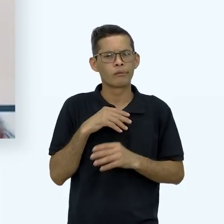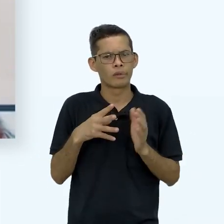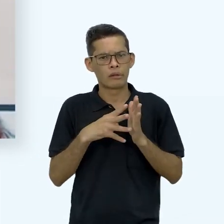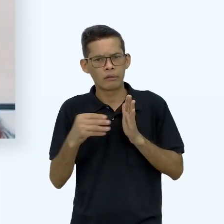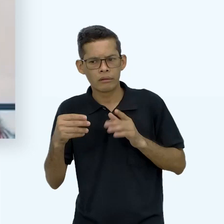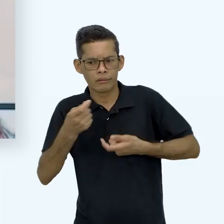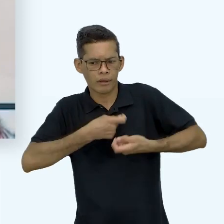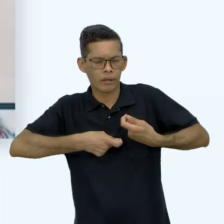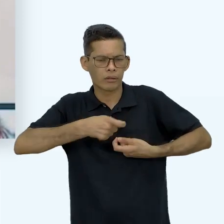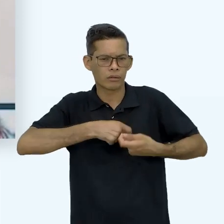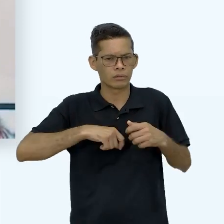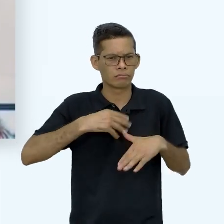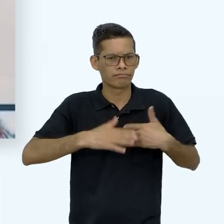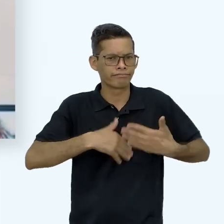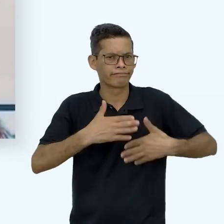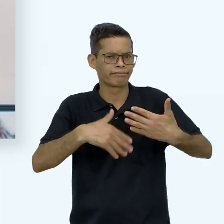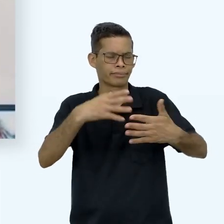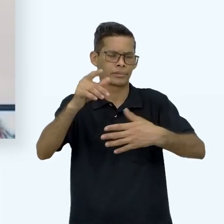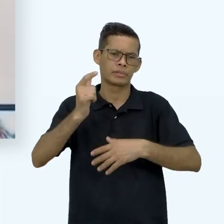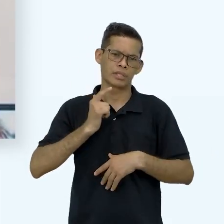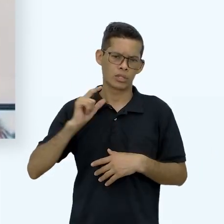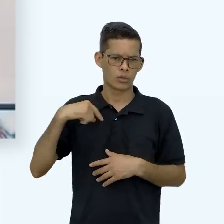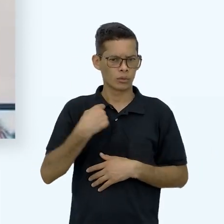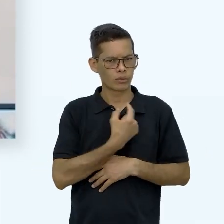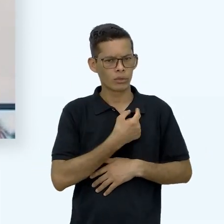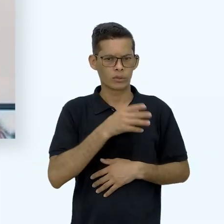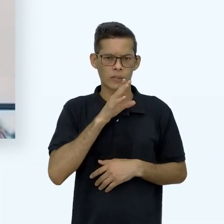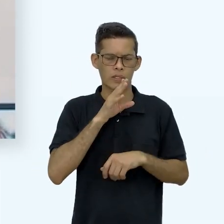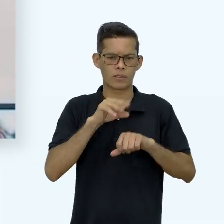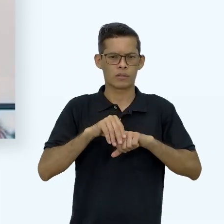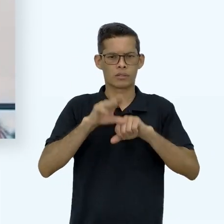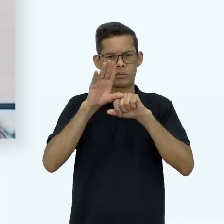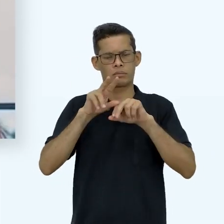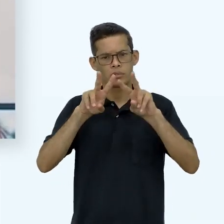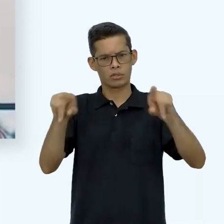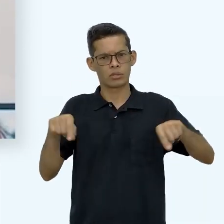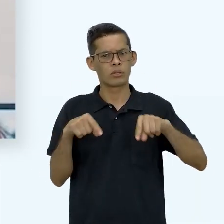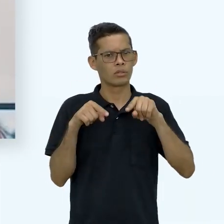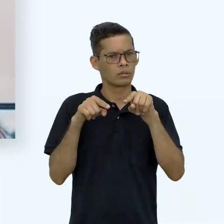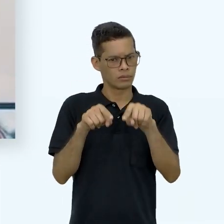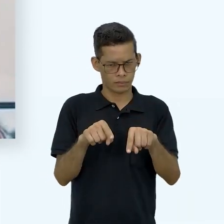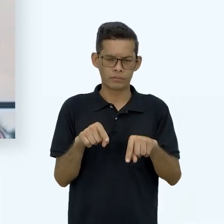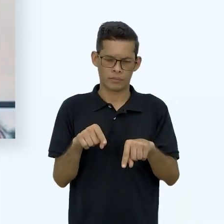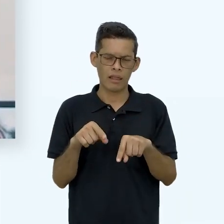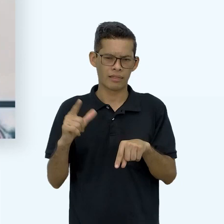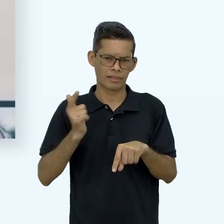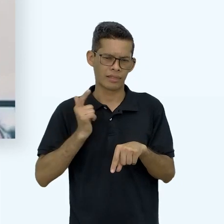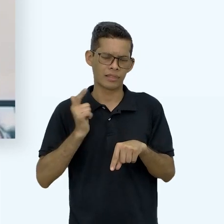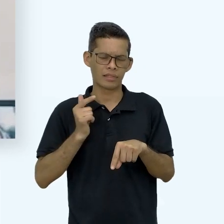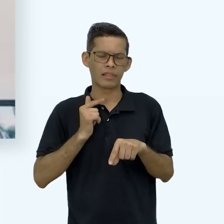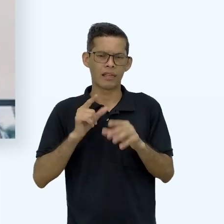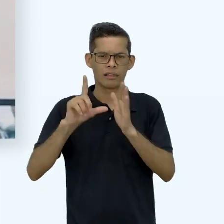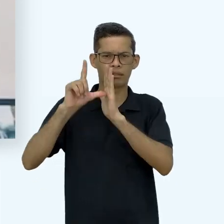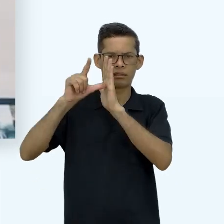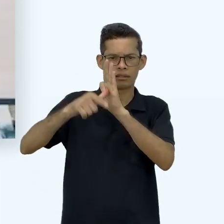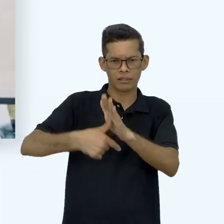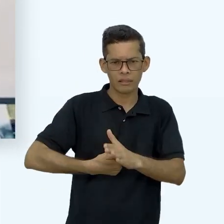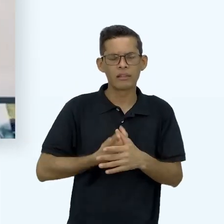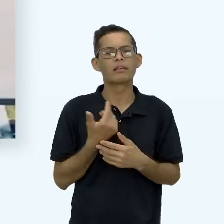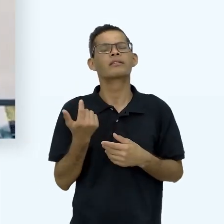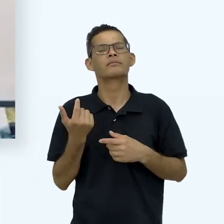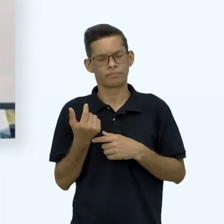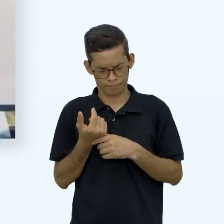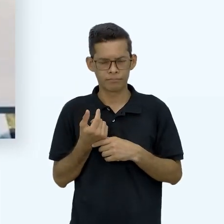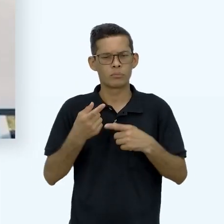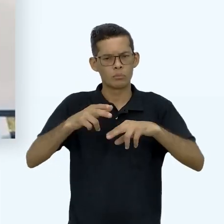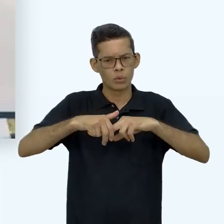é exatamente por isso, porque o nosso conhecimento entre os modelos de negócio estão ficando obsoletos cada vez mais rápido, que